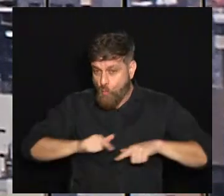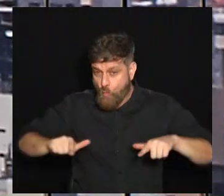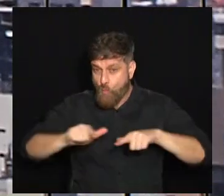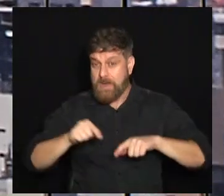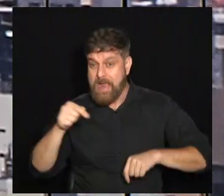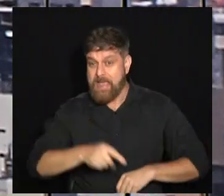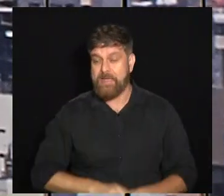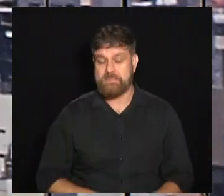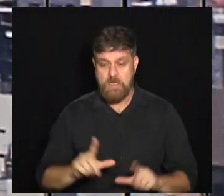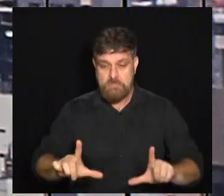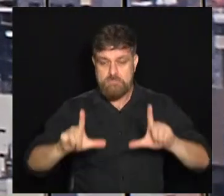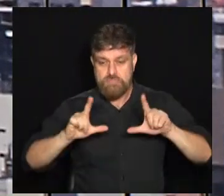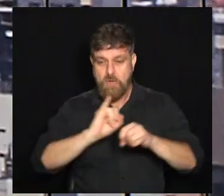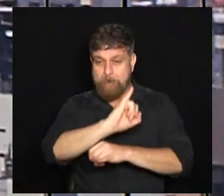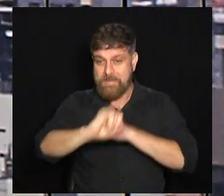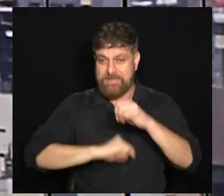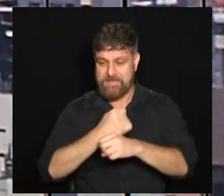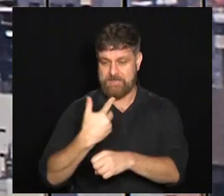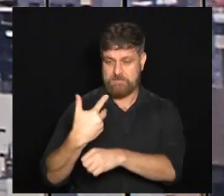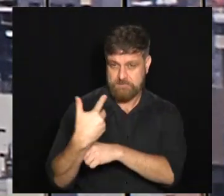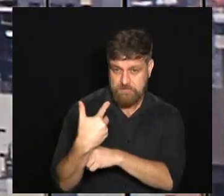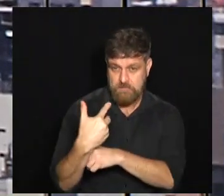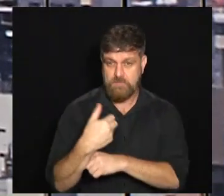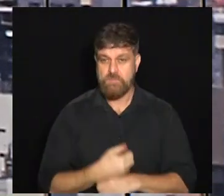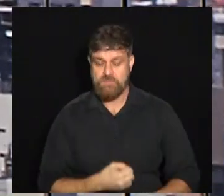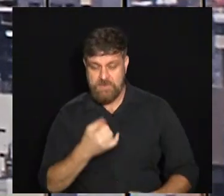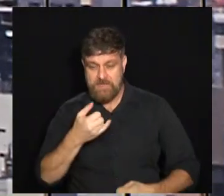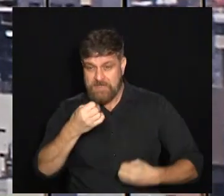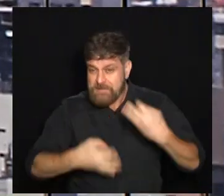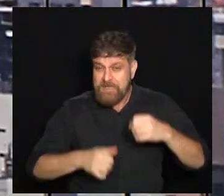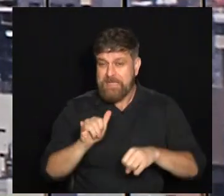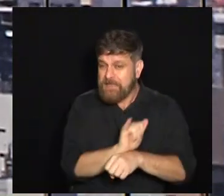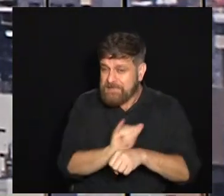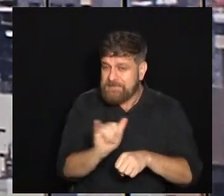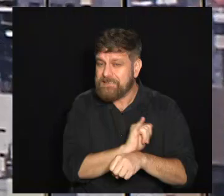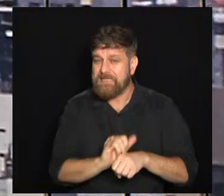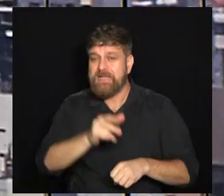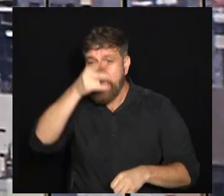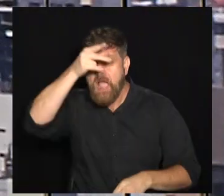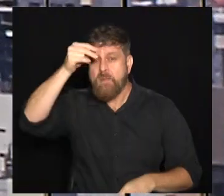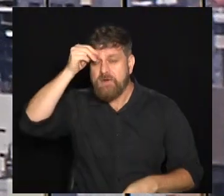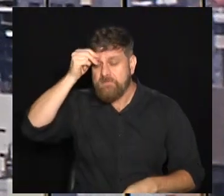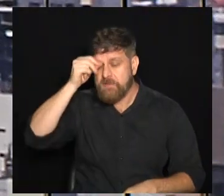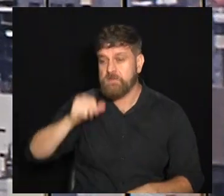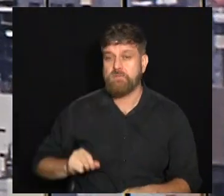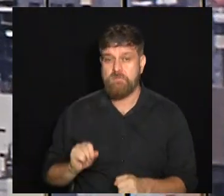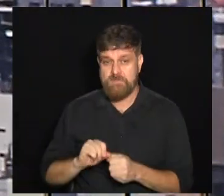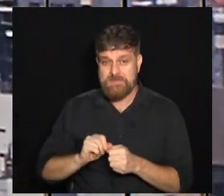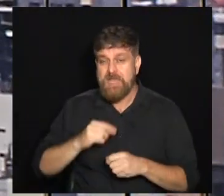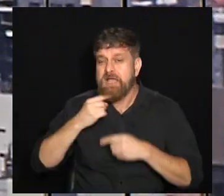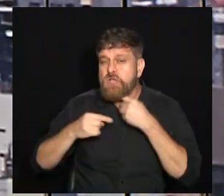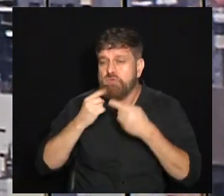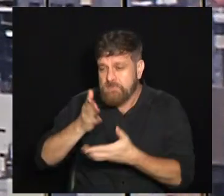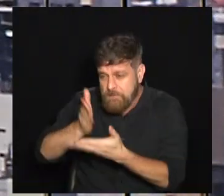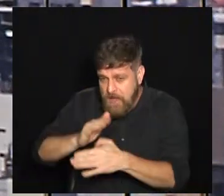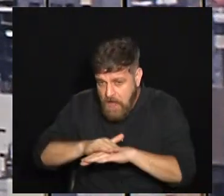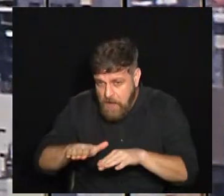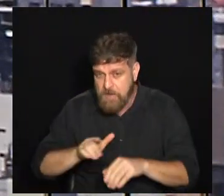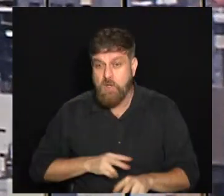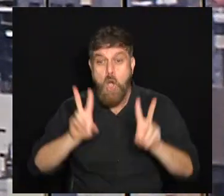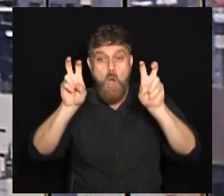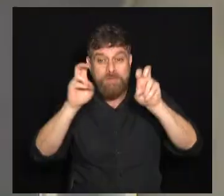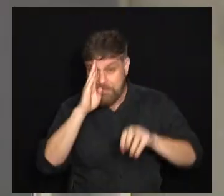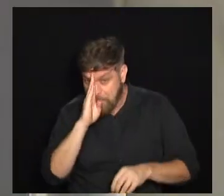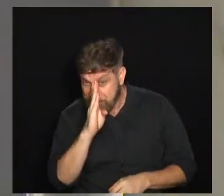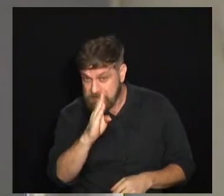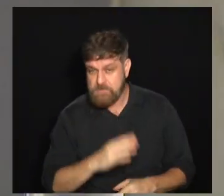as medidas que estão sendo tomadas pela prefeitura e tirar dúvidas. Confira na reportagem agora os principais temas